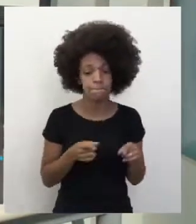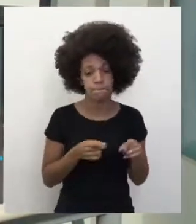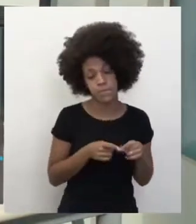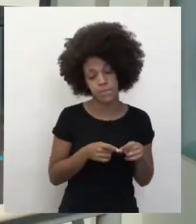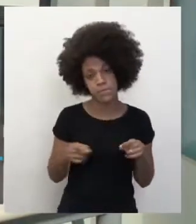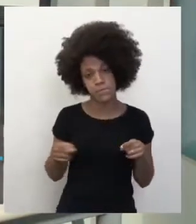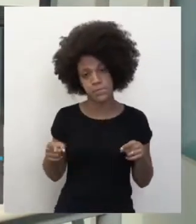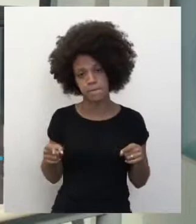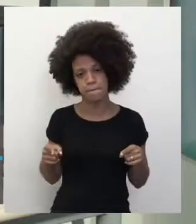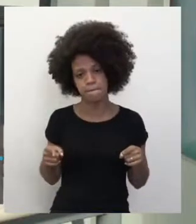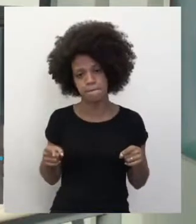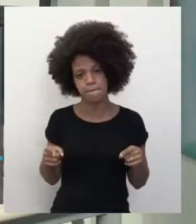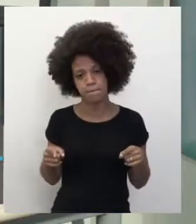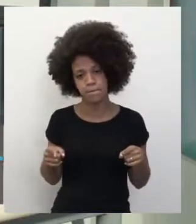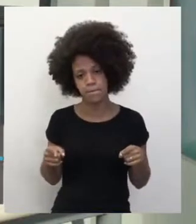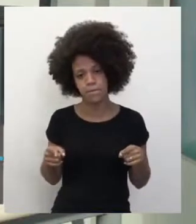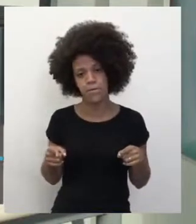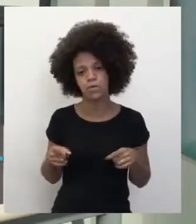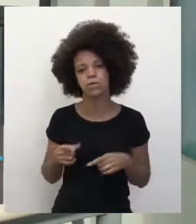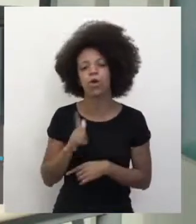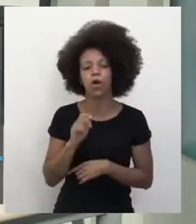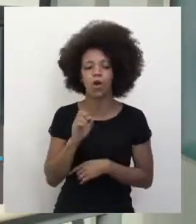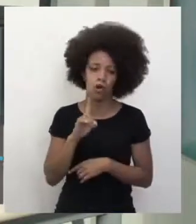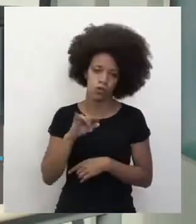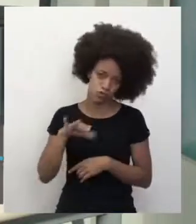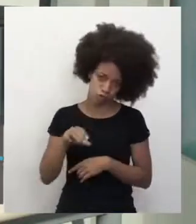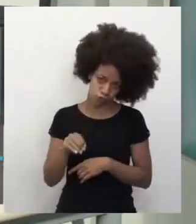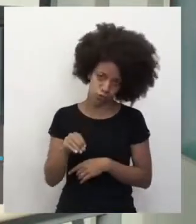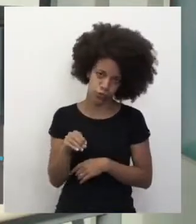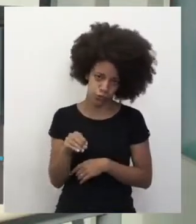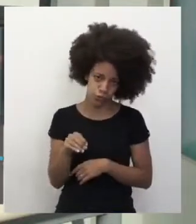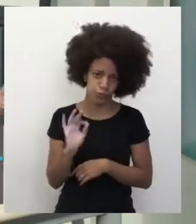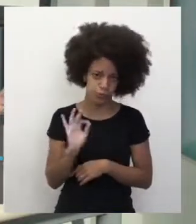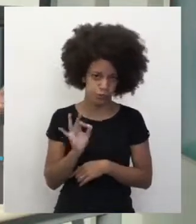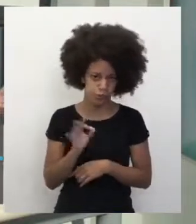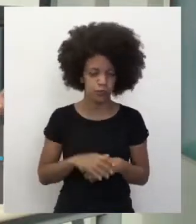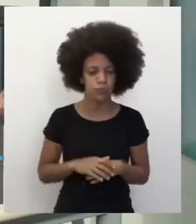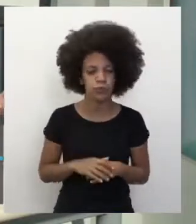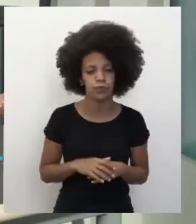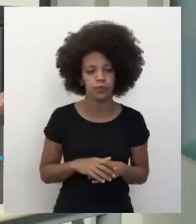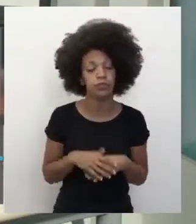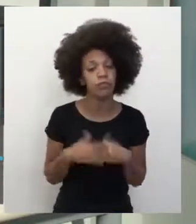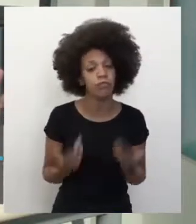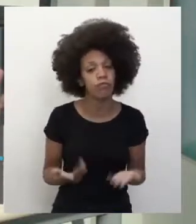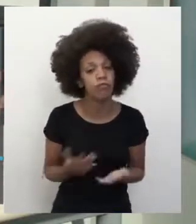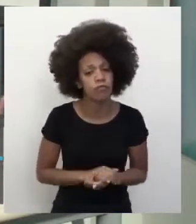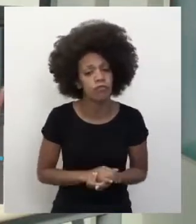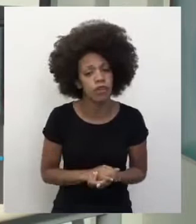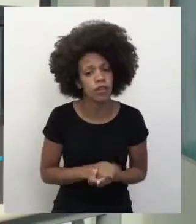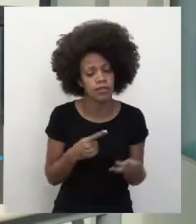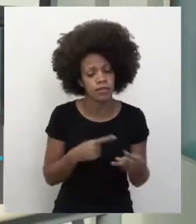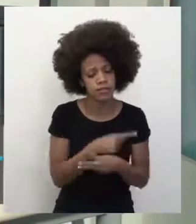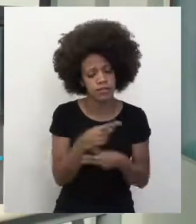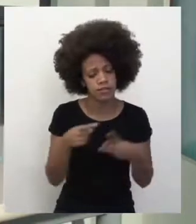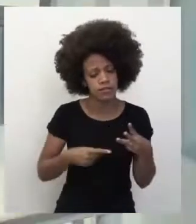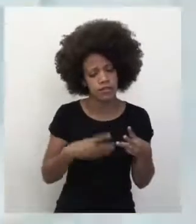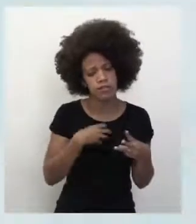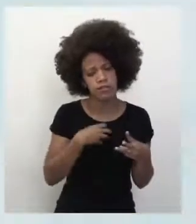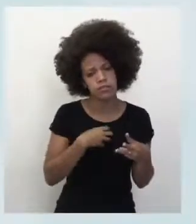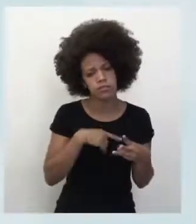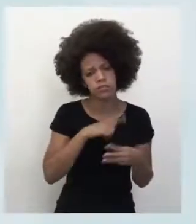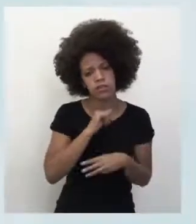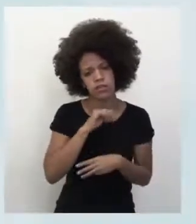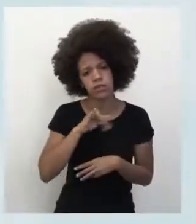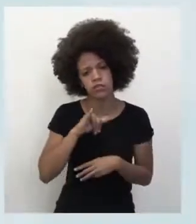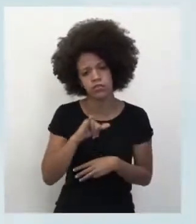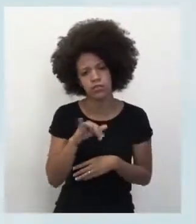período dele gótico, tá certo? E aí, turma? Desses 3 estilos do